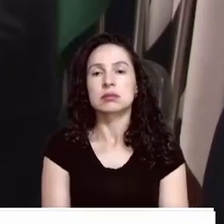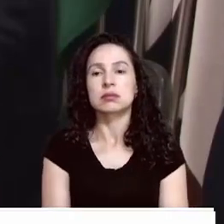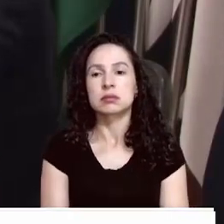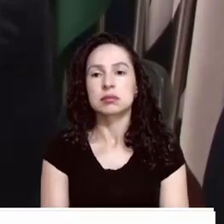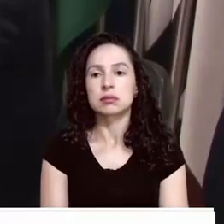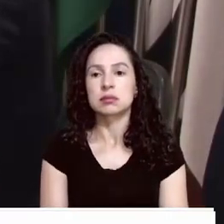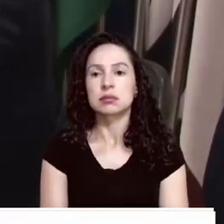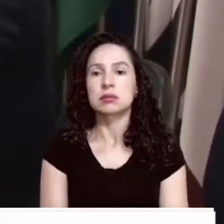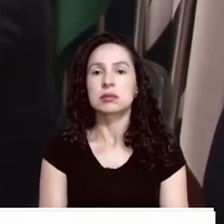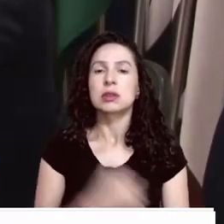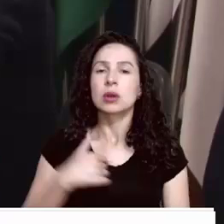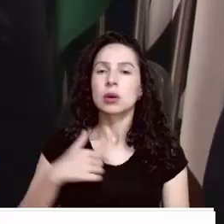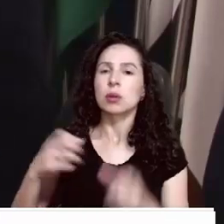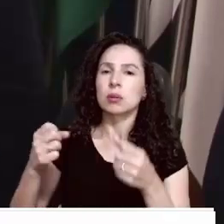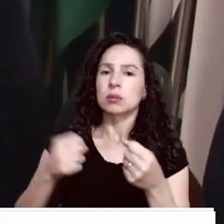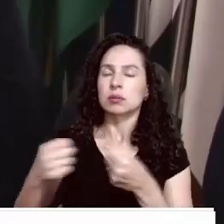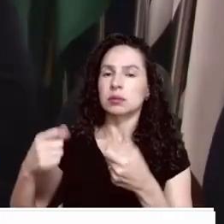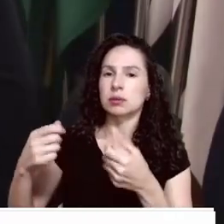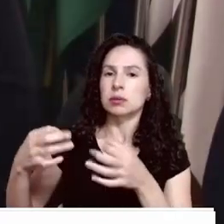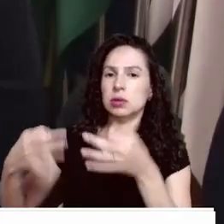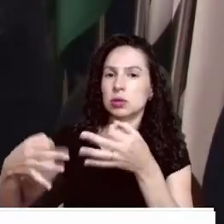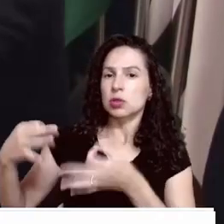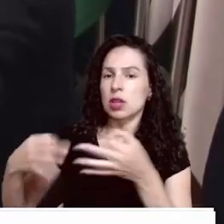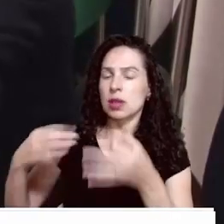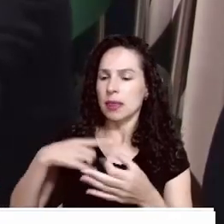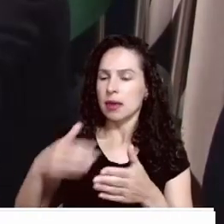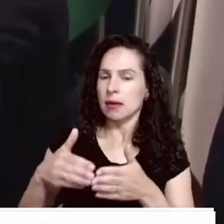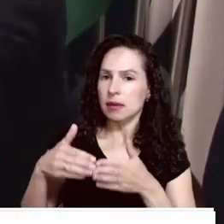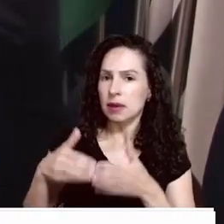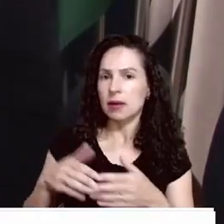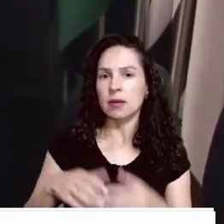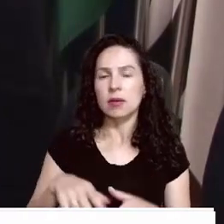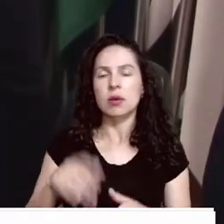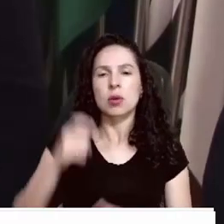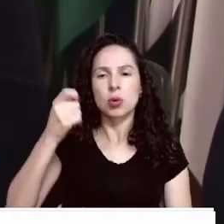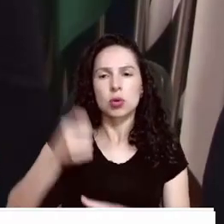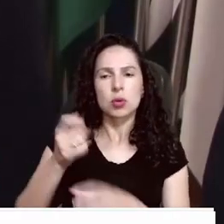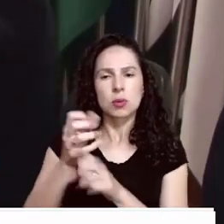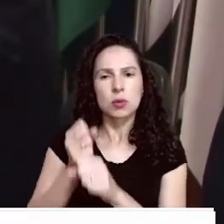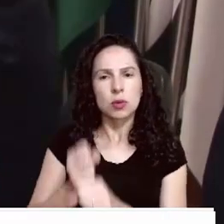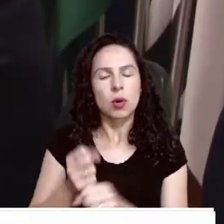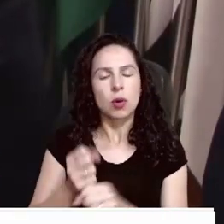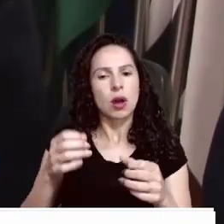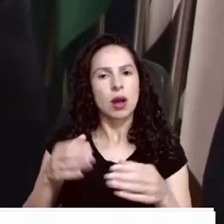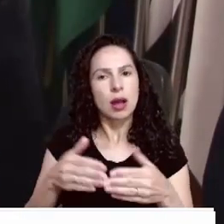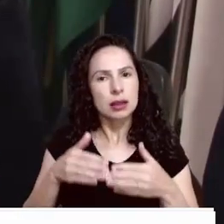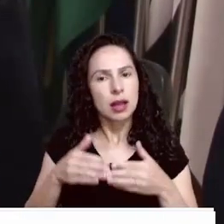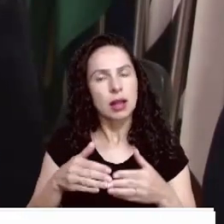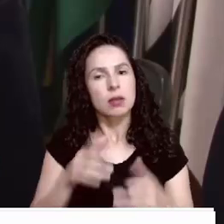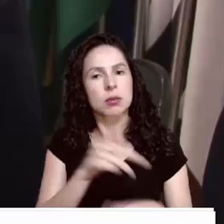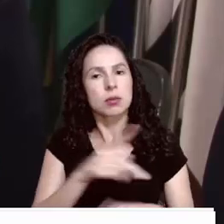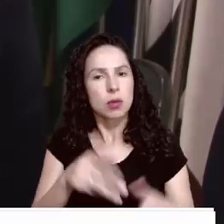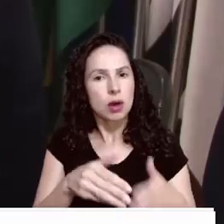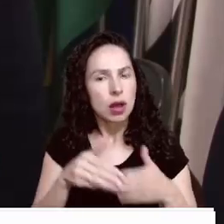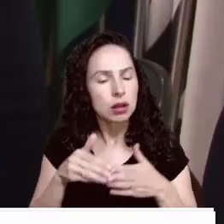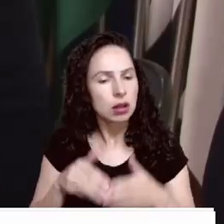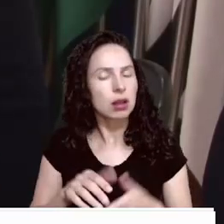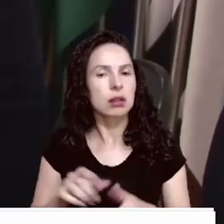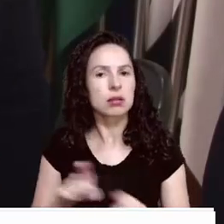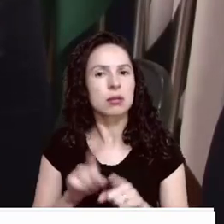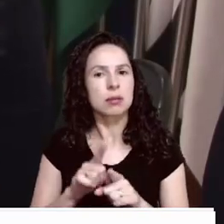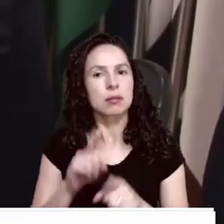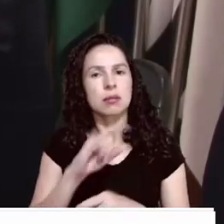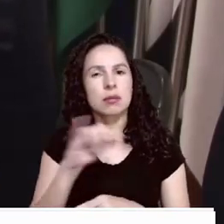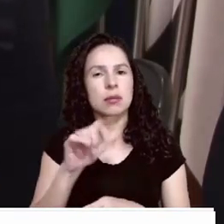tem recesso. O Tribunal de Contas tem recesso. Os professores têm recesso no meio do ano. Nós temos